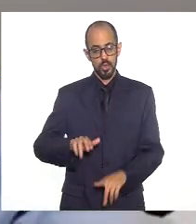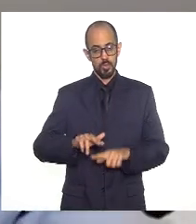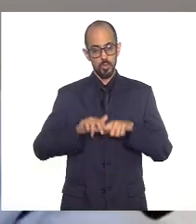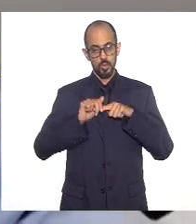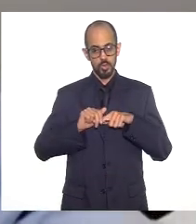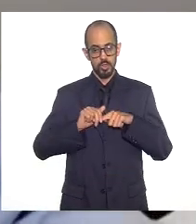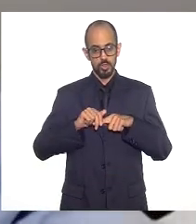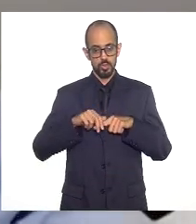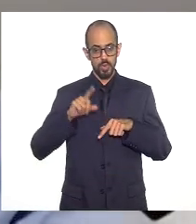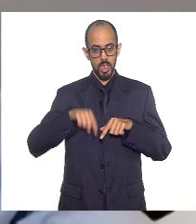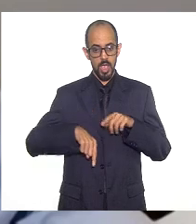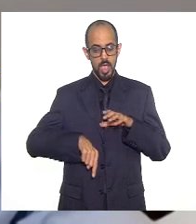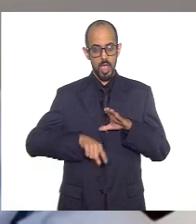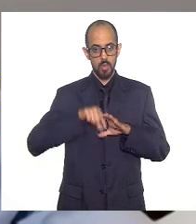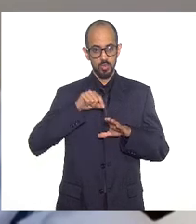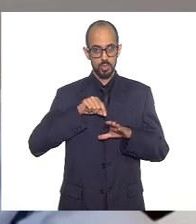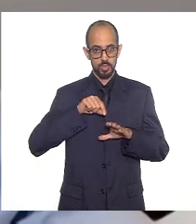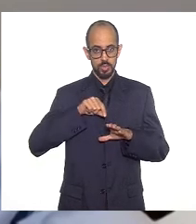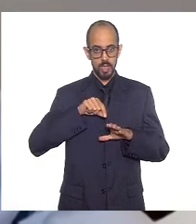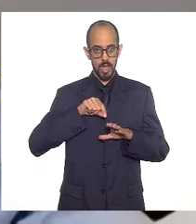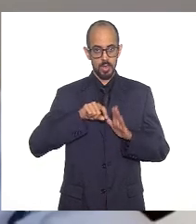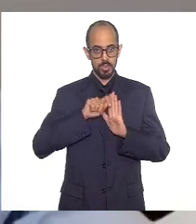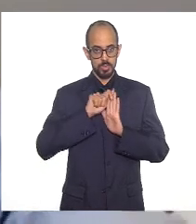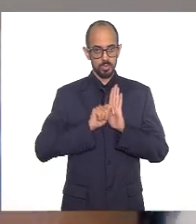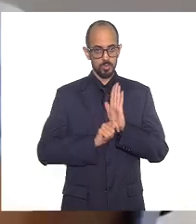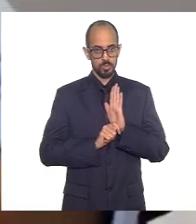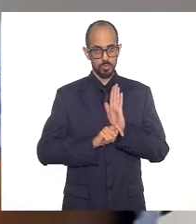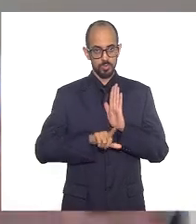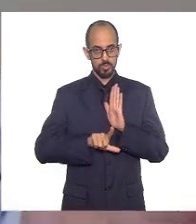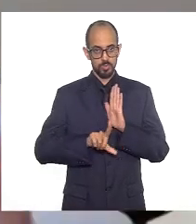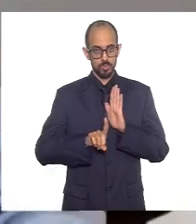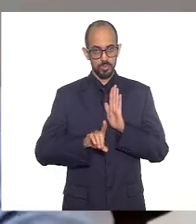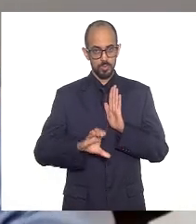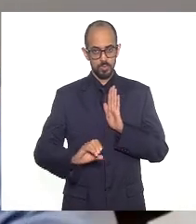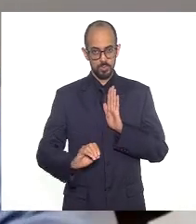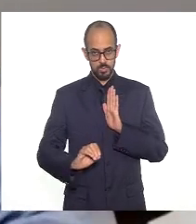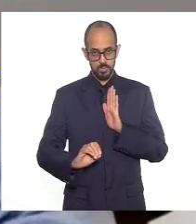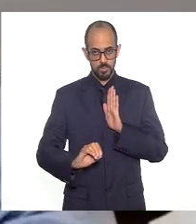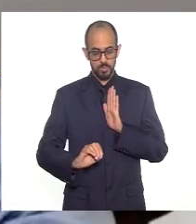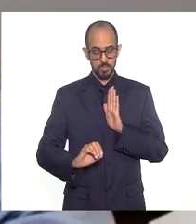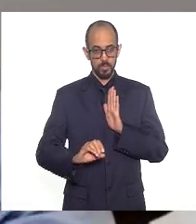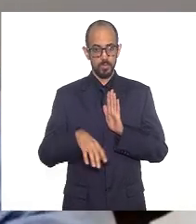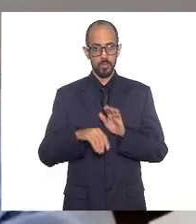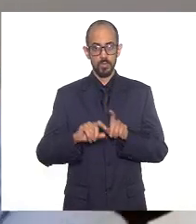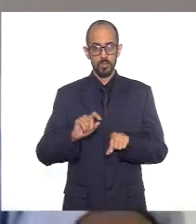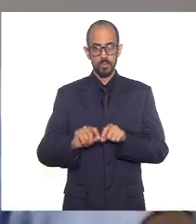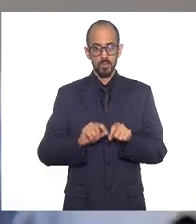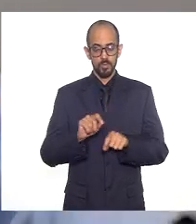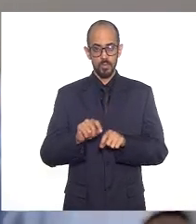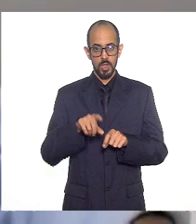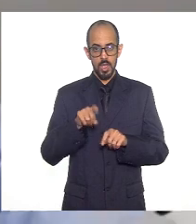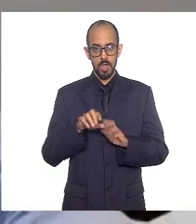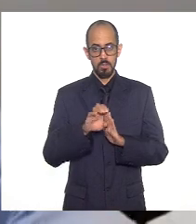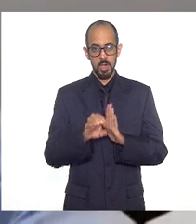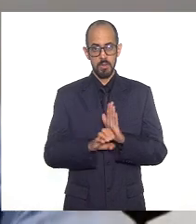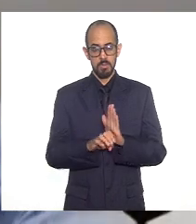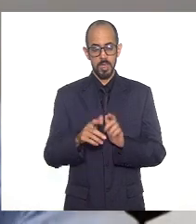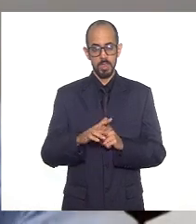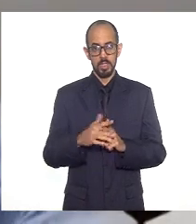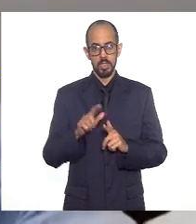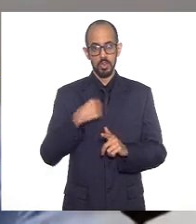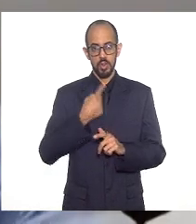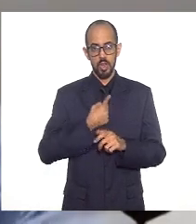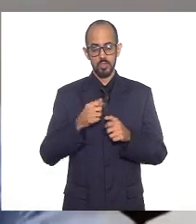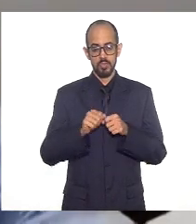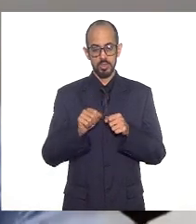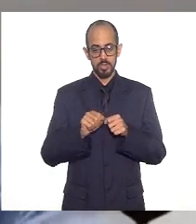destaque que fiz hoje à LDO, na impossibilidade de destacar outras coisas, tem uma emenda que nós fizemos para garantir,